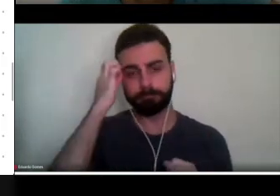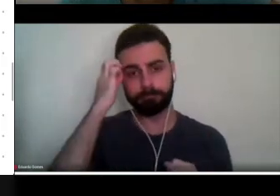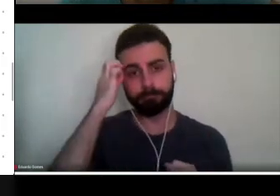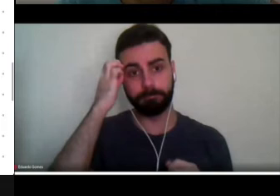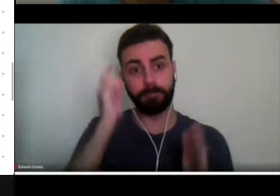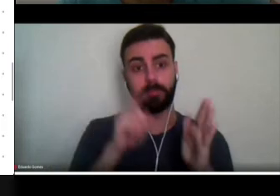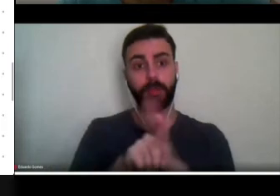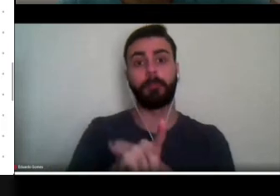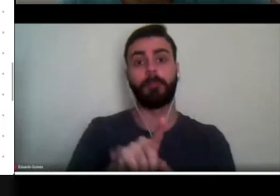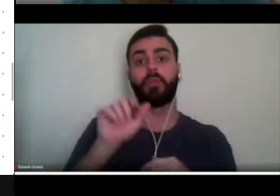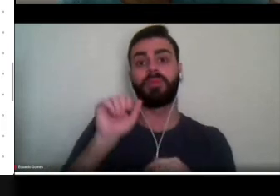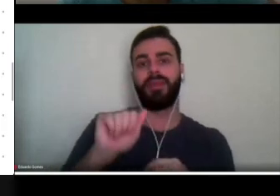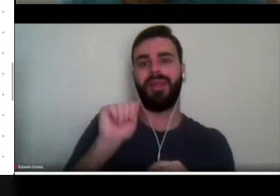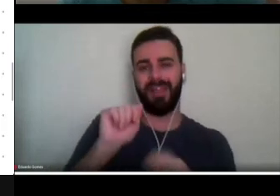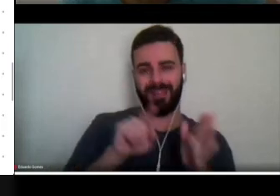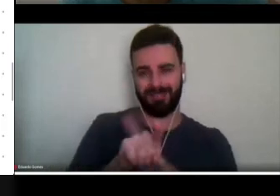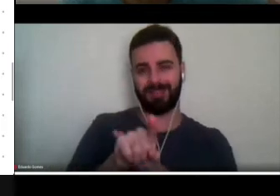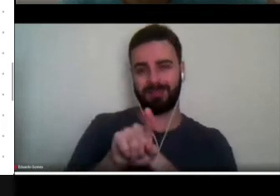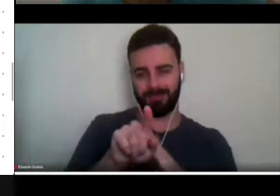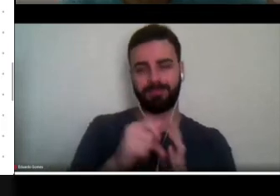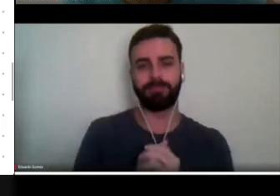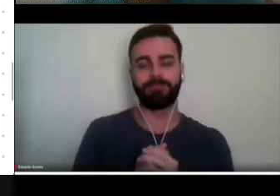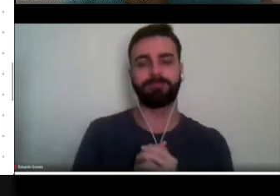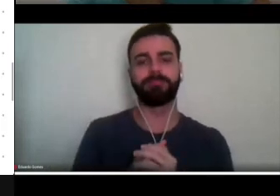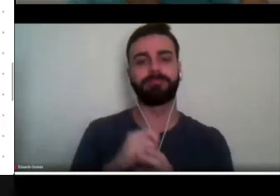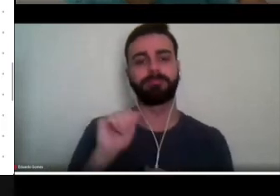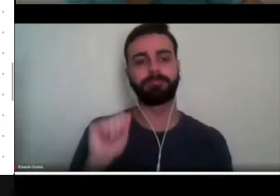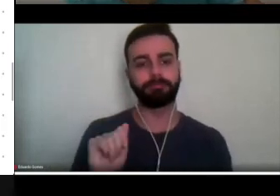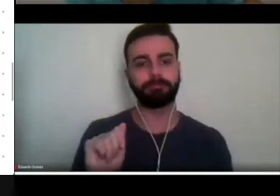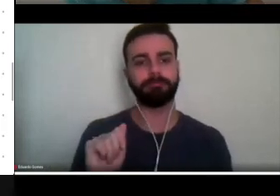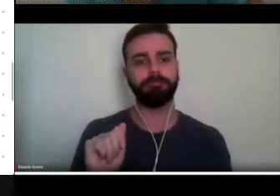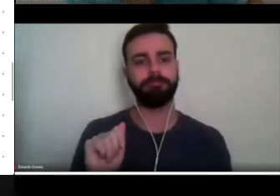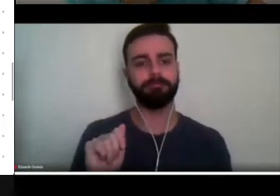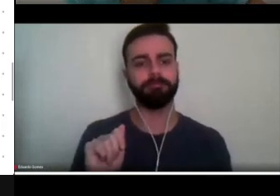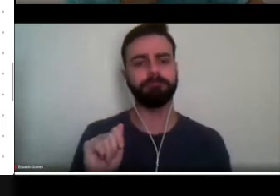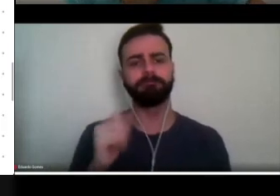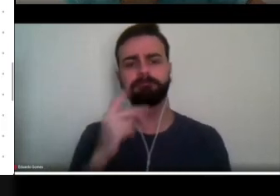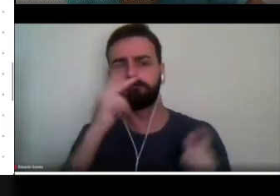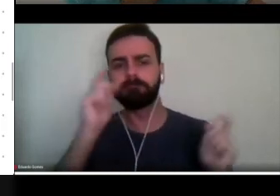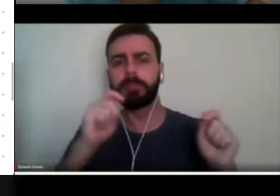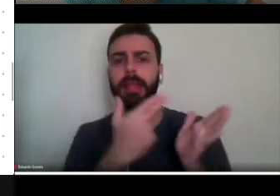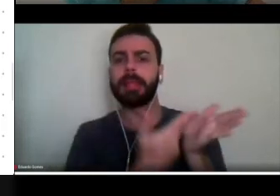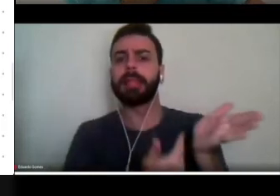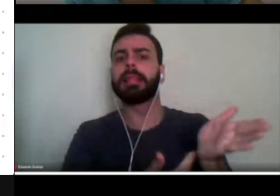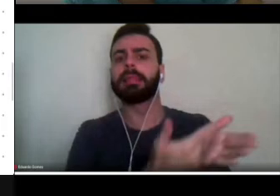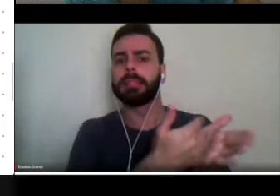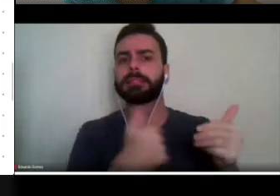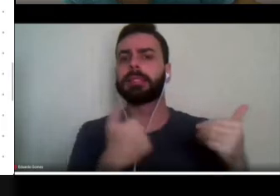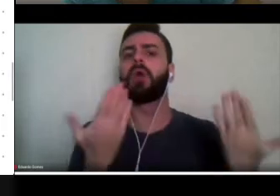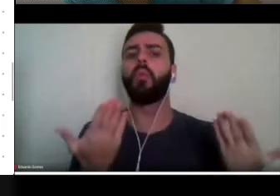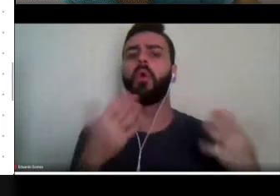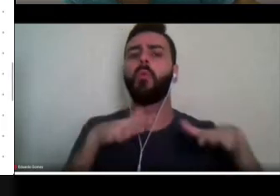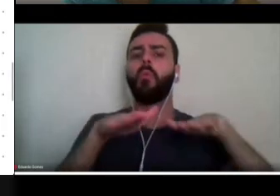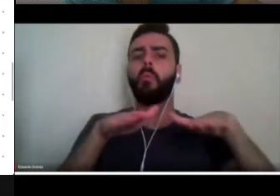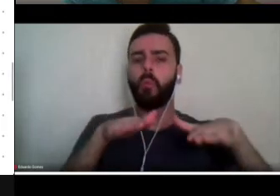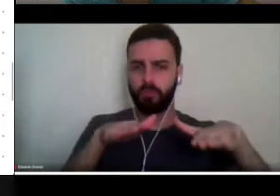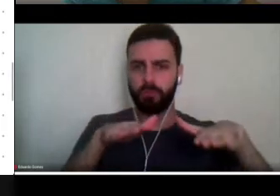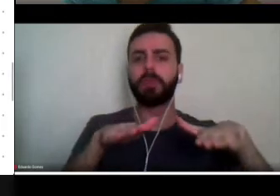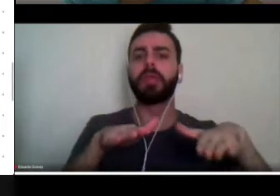faça um diagrama do movimento para esses 3 tempos. Né? Então, como é que eu faço o diagrama de movimento, por exemplo, para